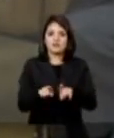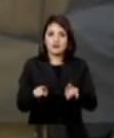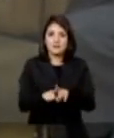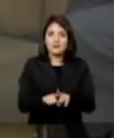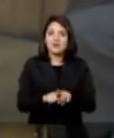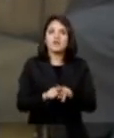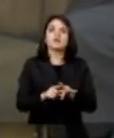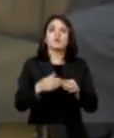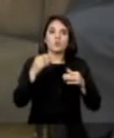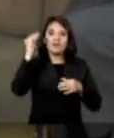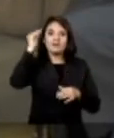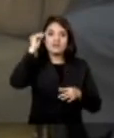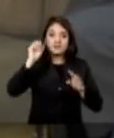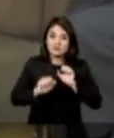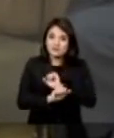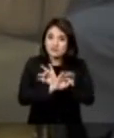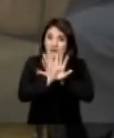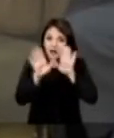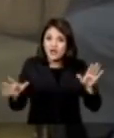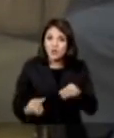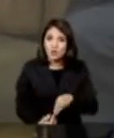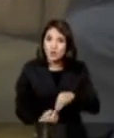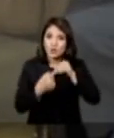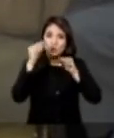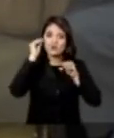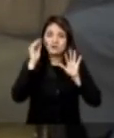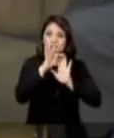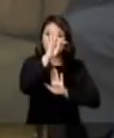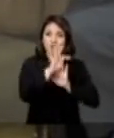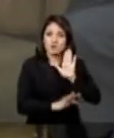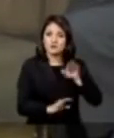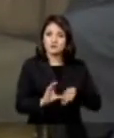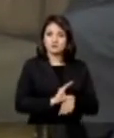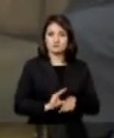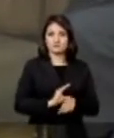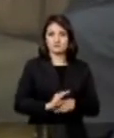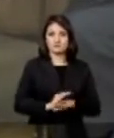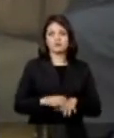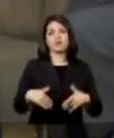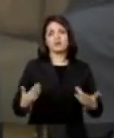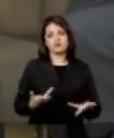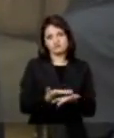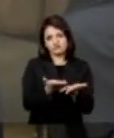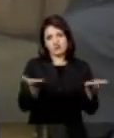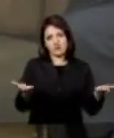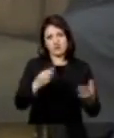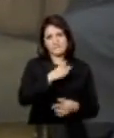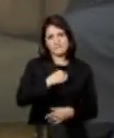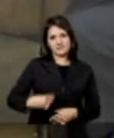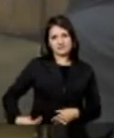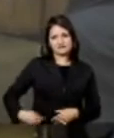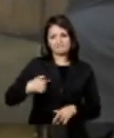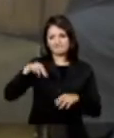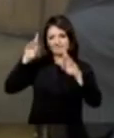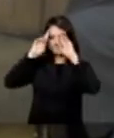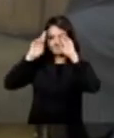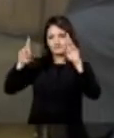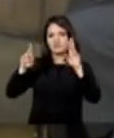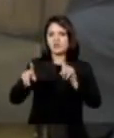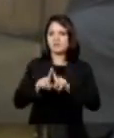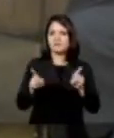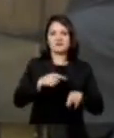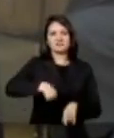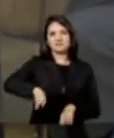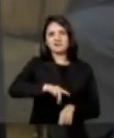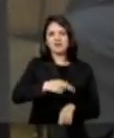única da cláusula pétrea, a vossas excelências, com todo respeito, não cabe